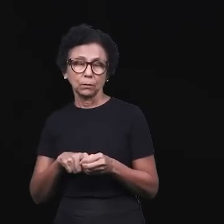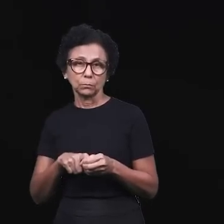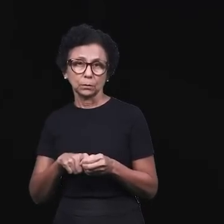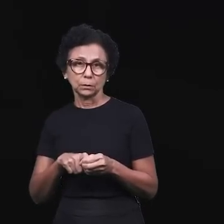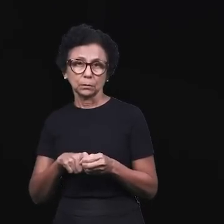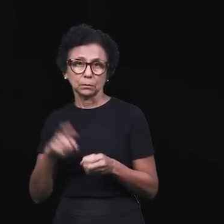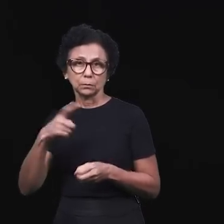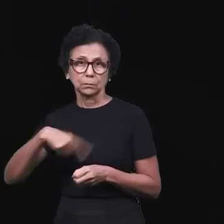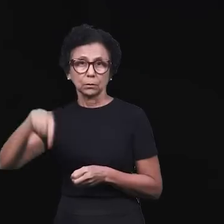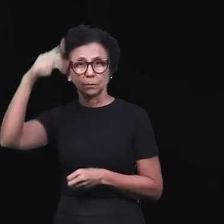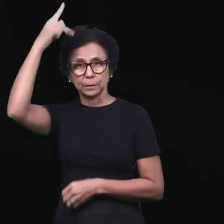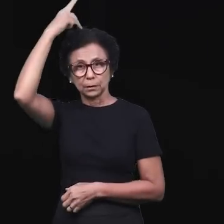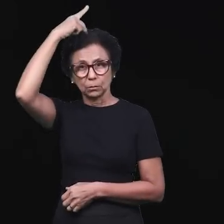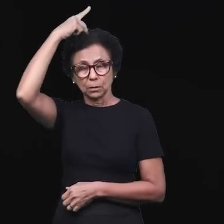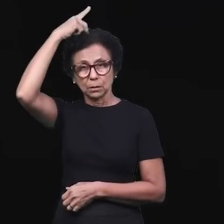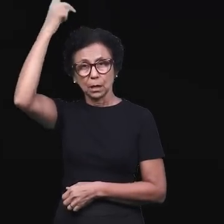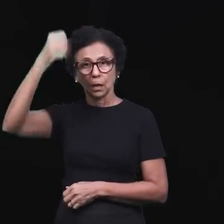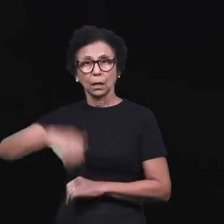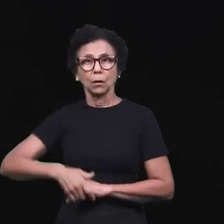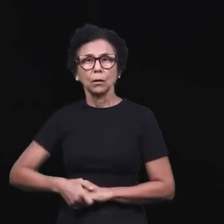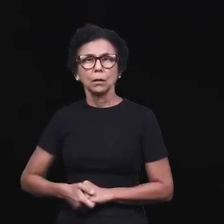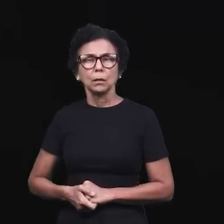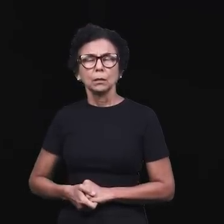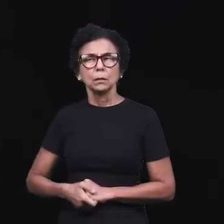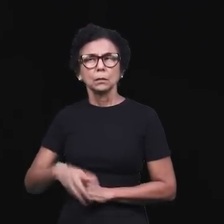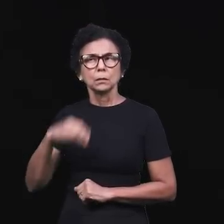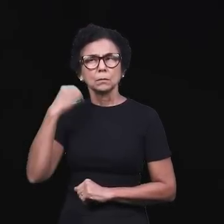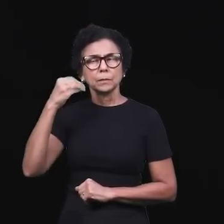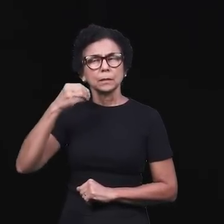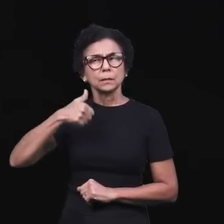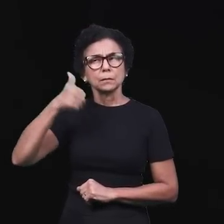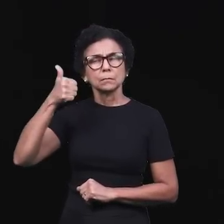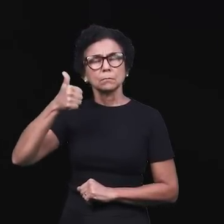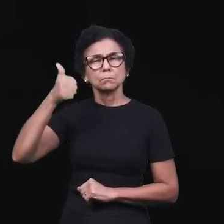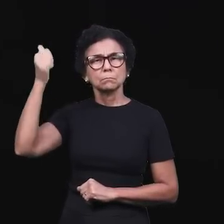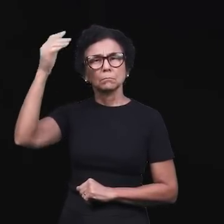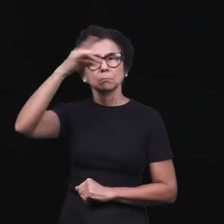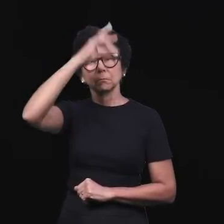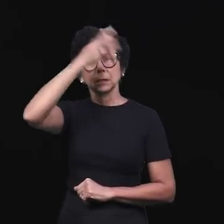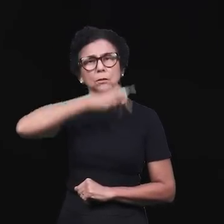experiência foi com o batismo com o Espírito Santo e dons espirituais, e essa era essa mensagem.